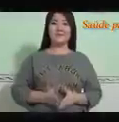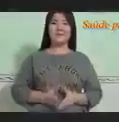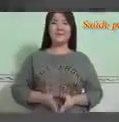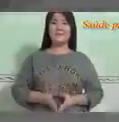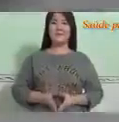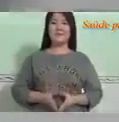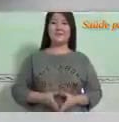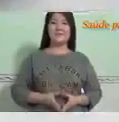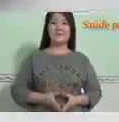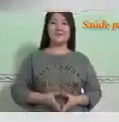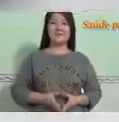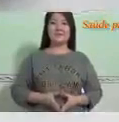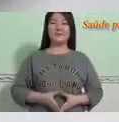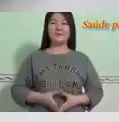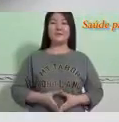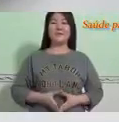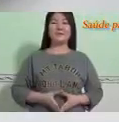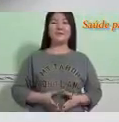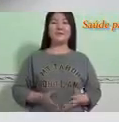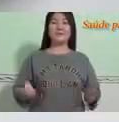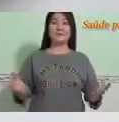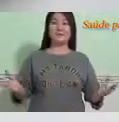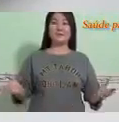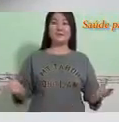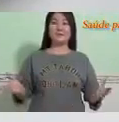respiratória aguda grave